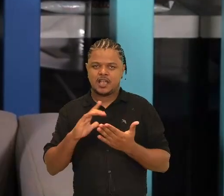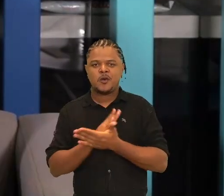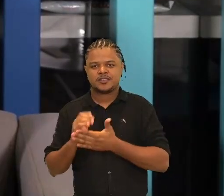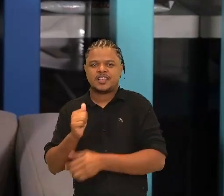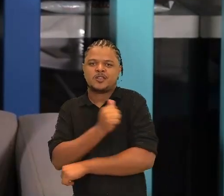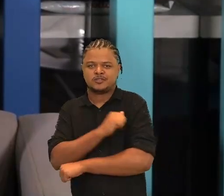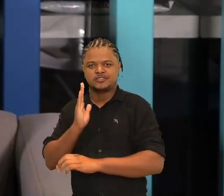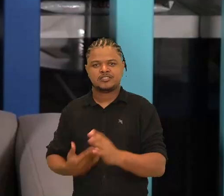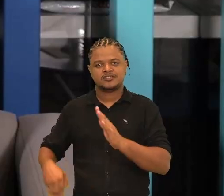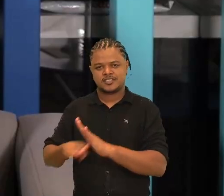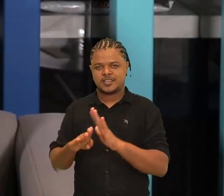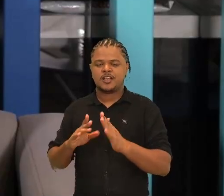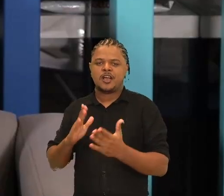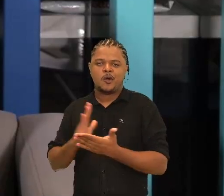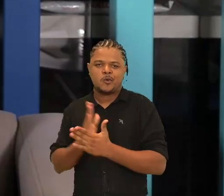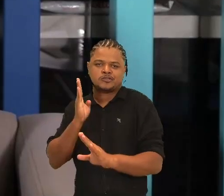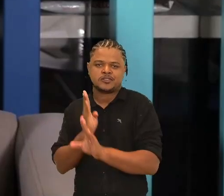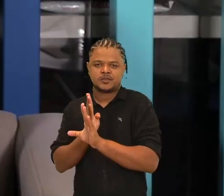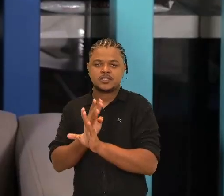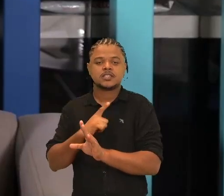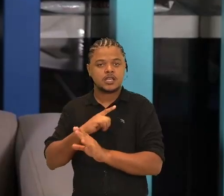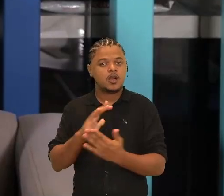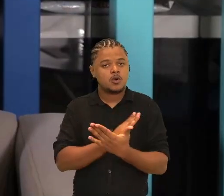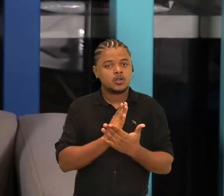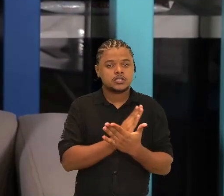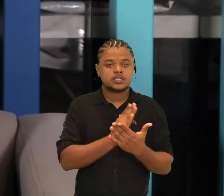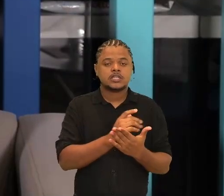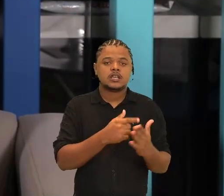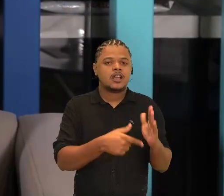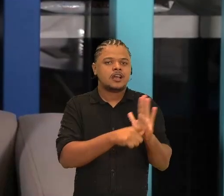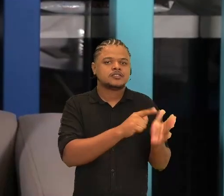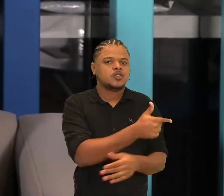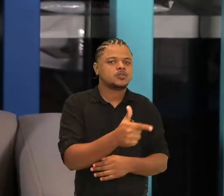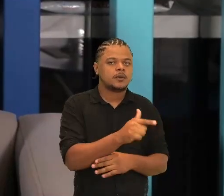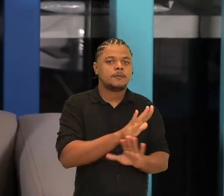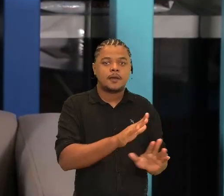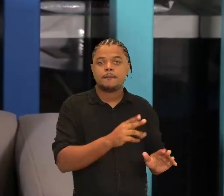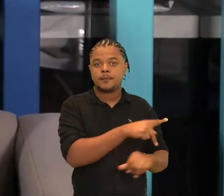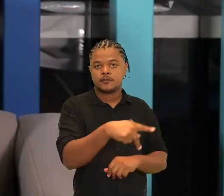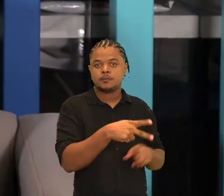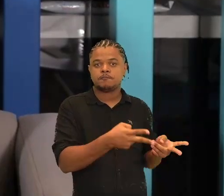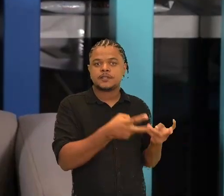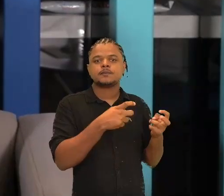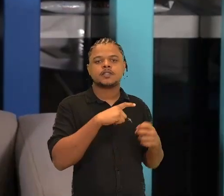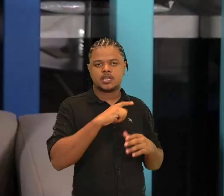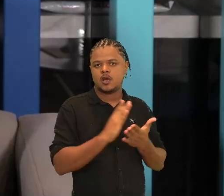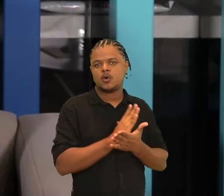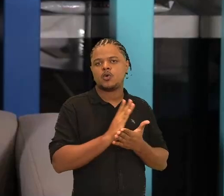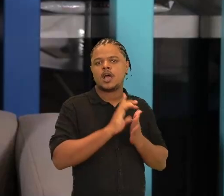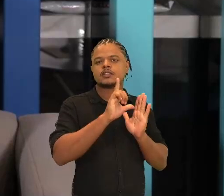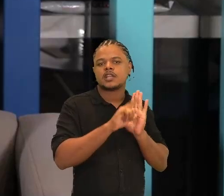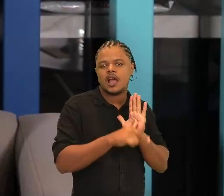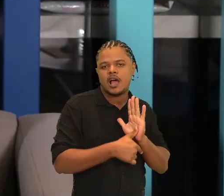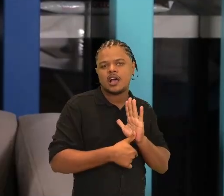algum diagnóstico e temos os alunos que não chegam, mas que as professoras percebem que existem alguns atrasos, algumas